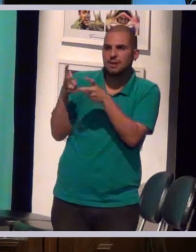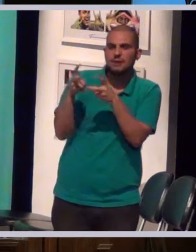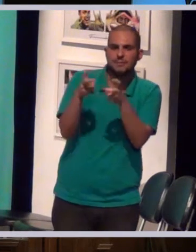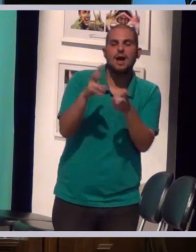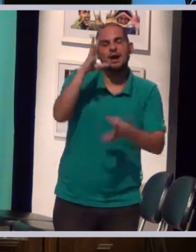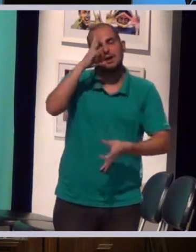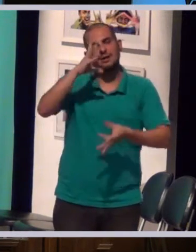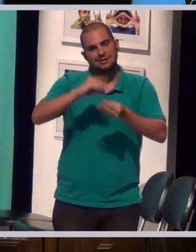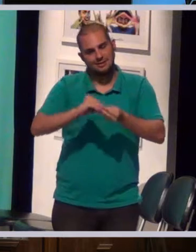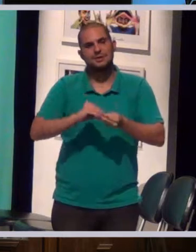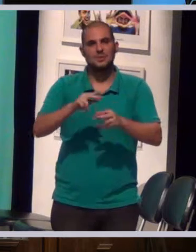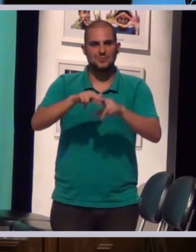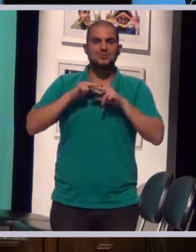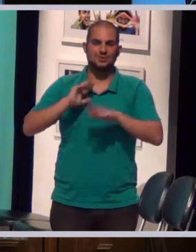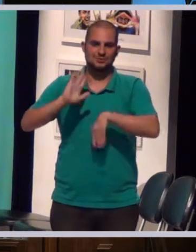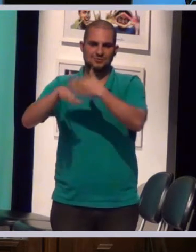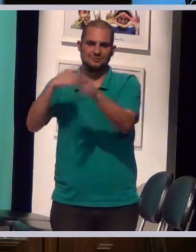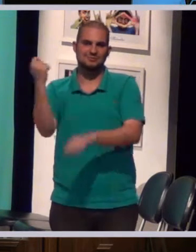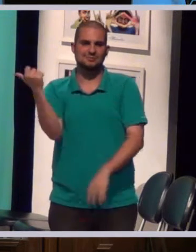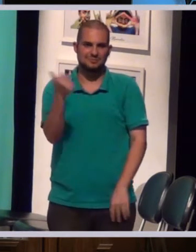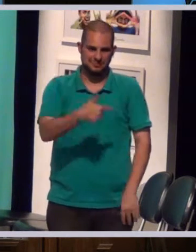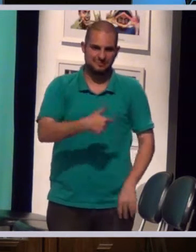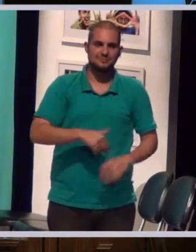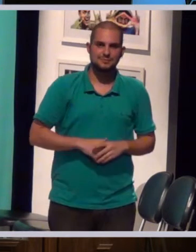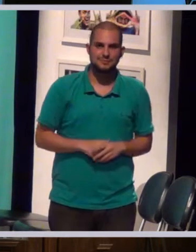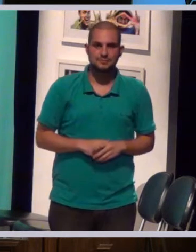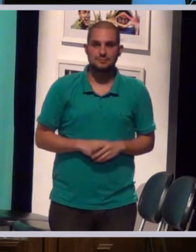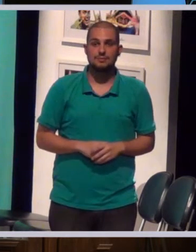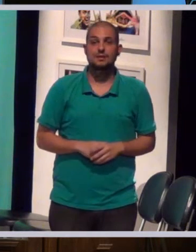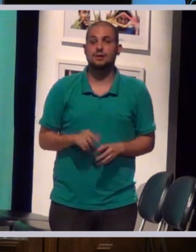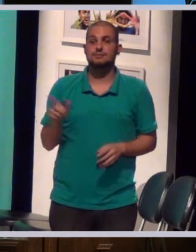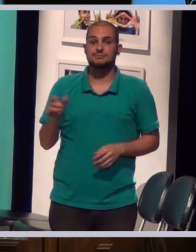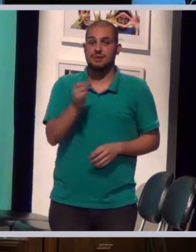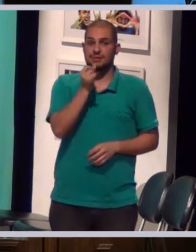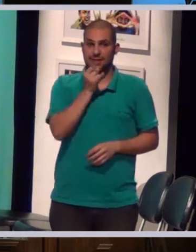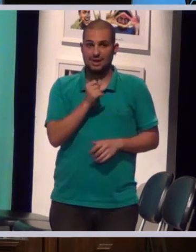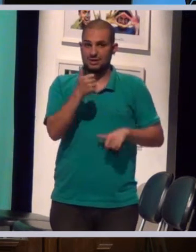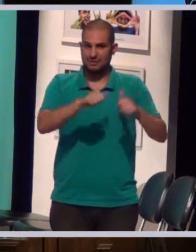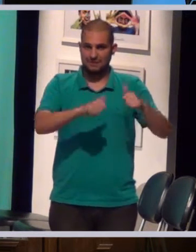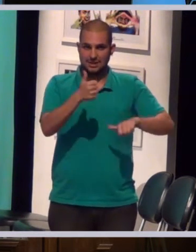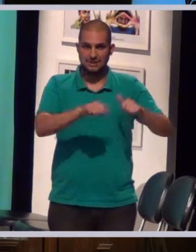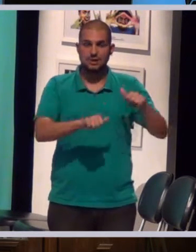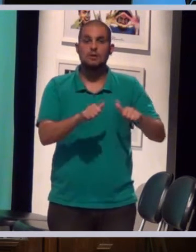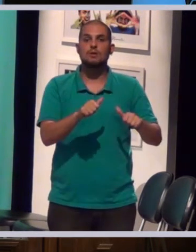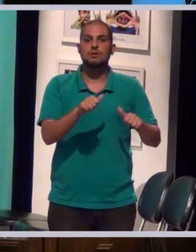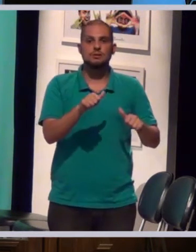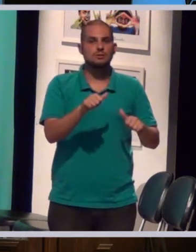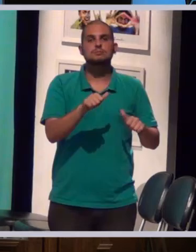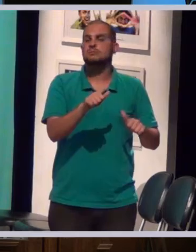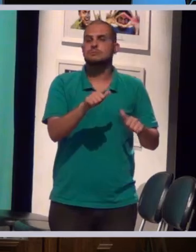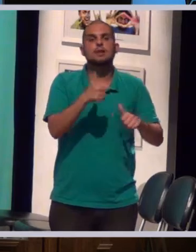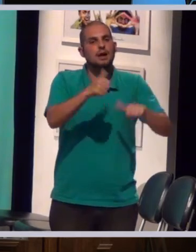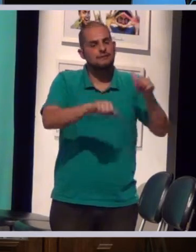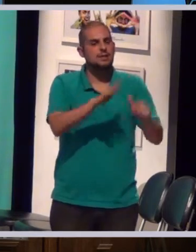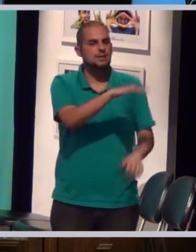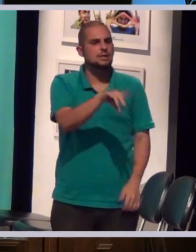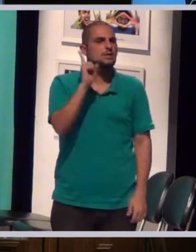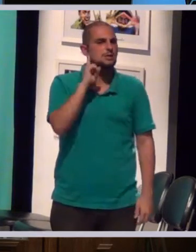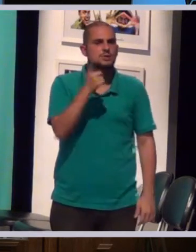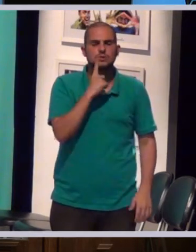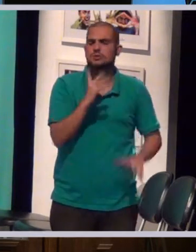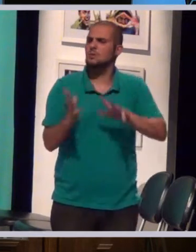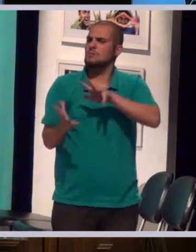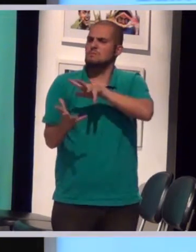esse desempenho das crianças surdas. Esse teste tem sido aplicado em crianças surdas em todo o mundo, com diferentes línguas